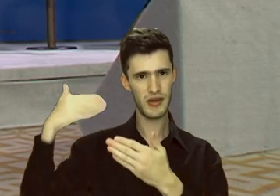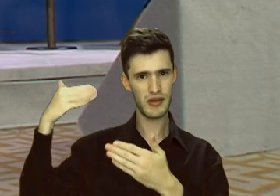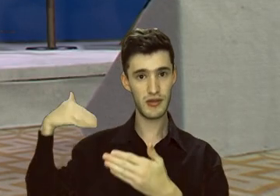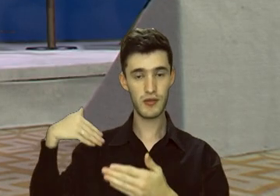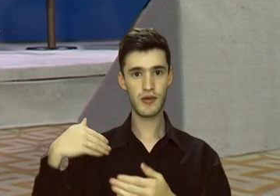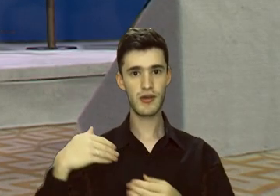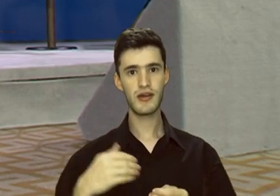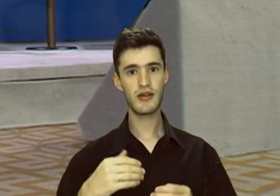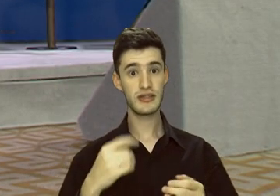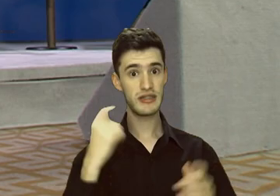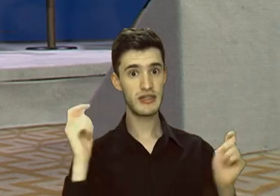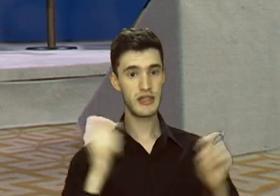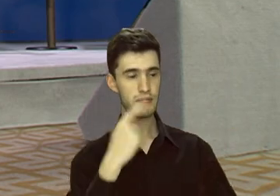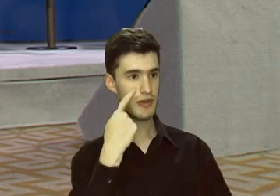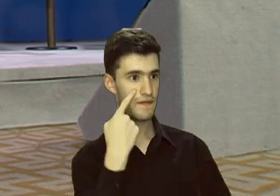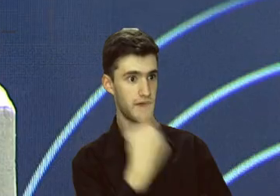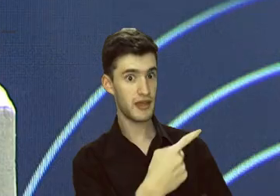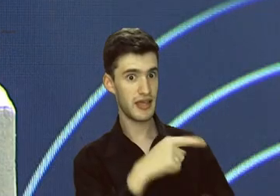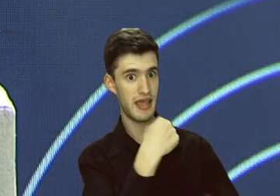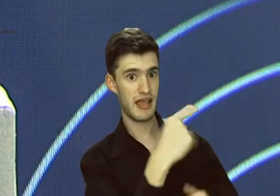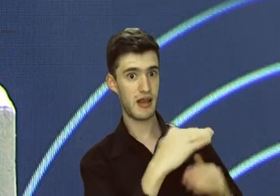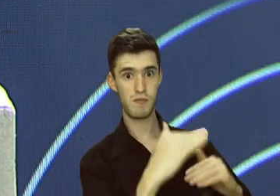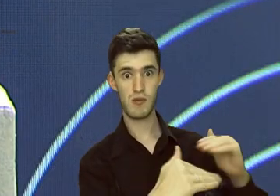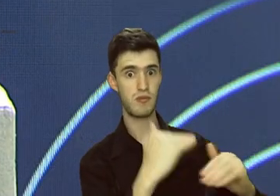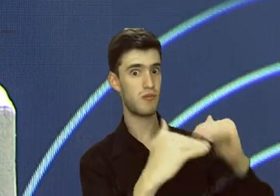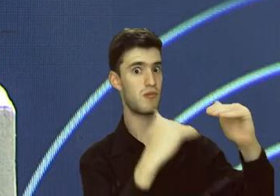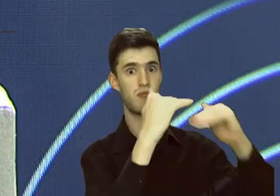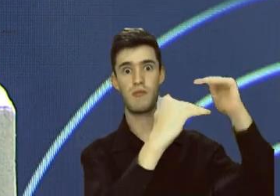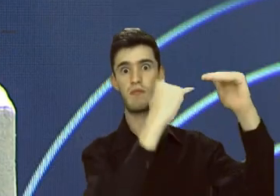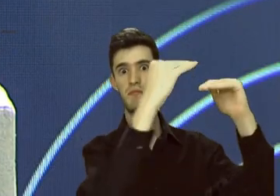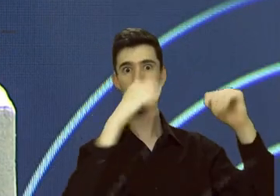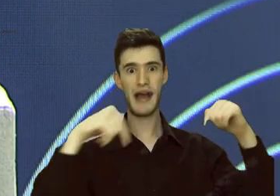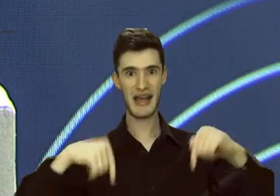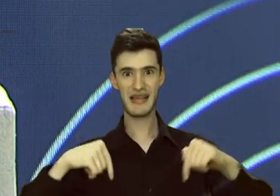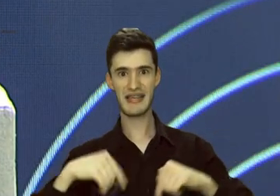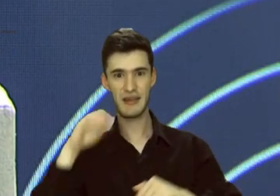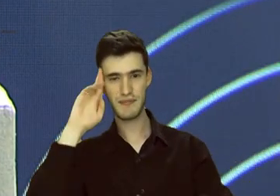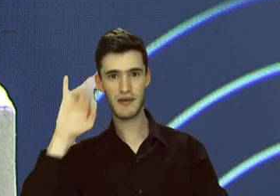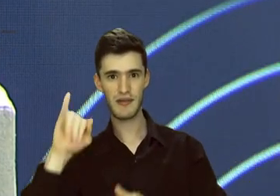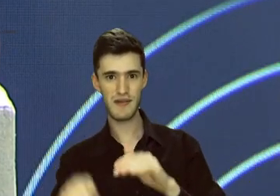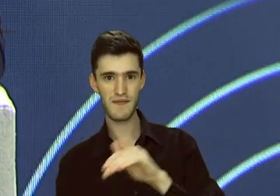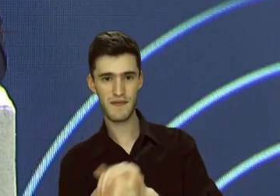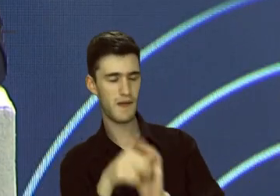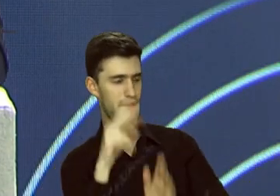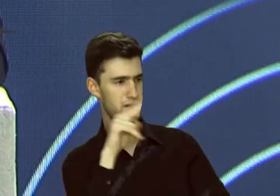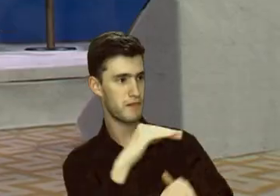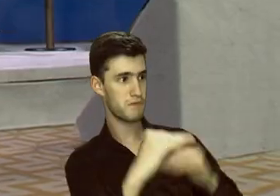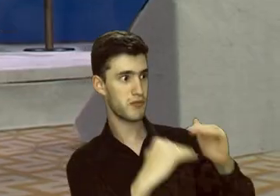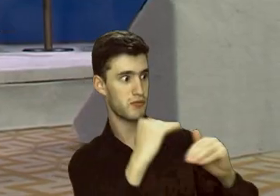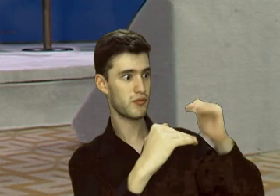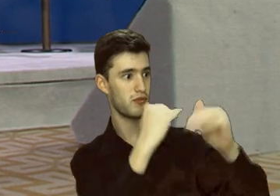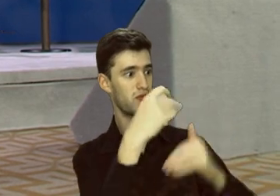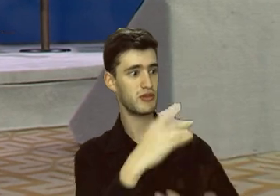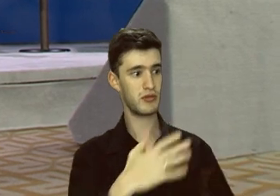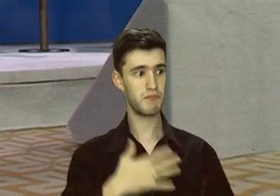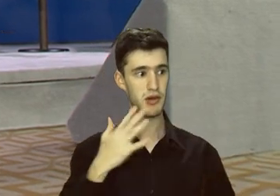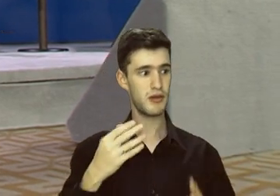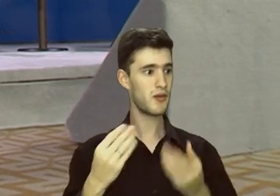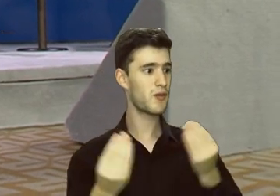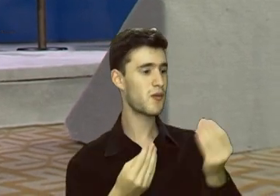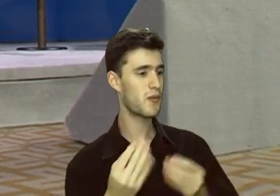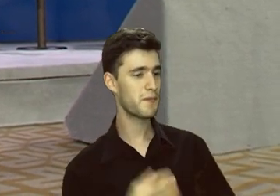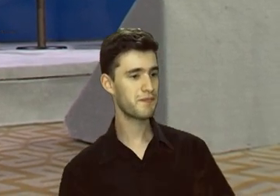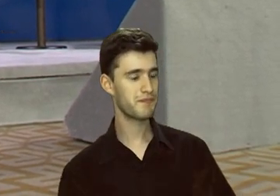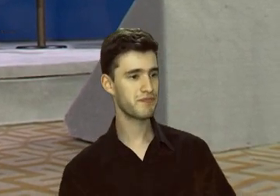lado do investidor e como é que foi esse Impacto para vocês até 2020 o Rodrigo legal Pedro eu